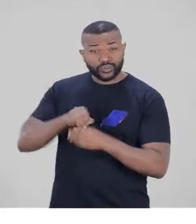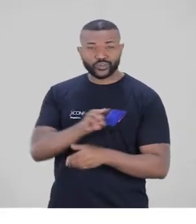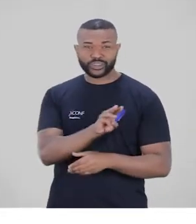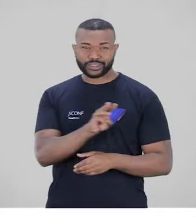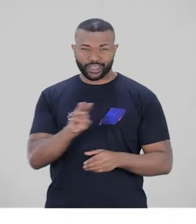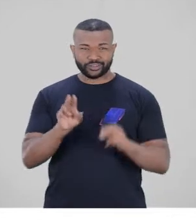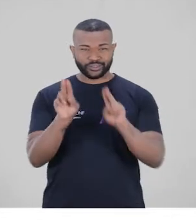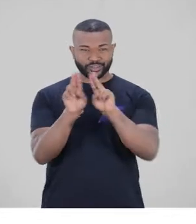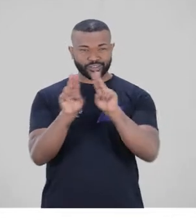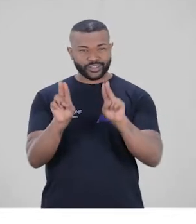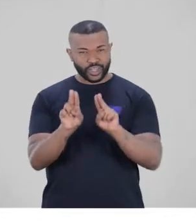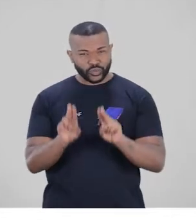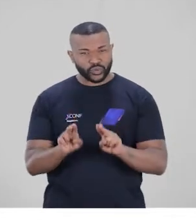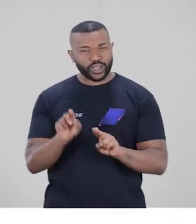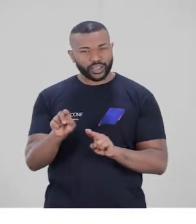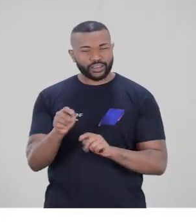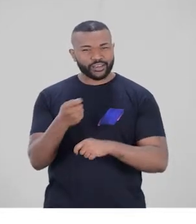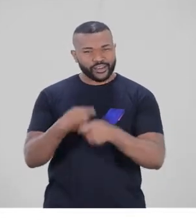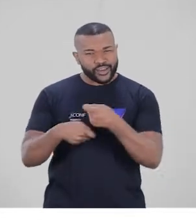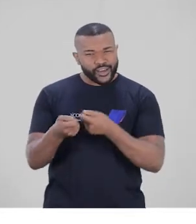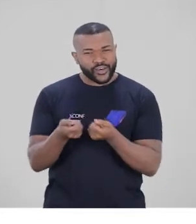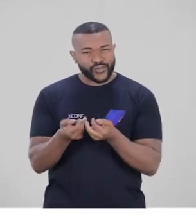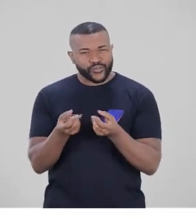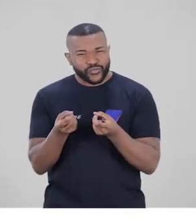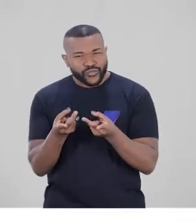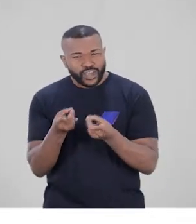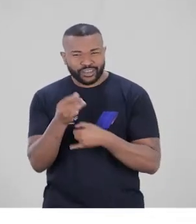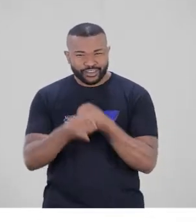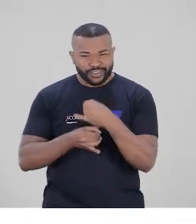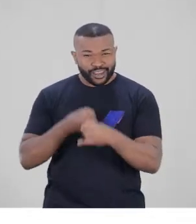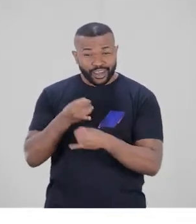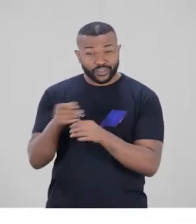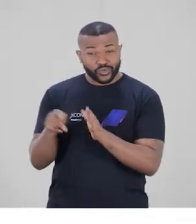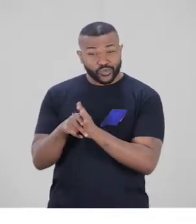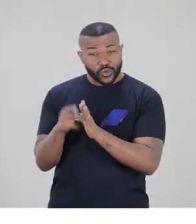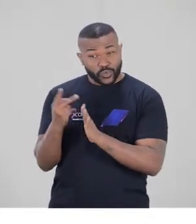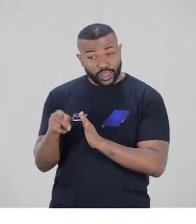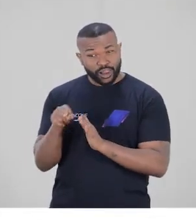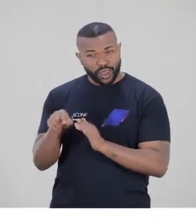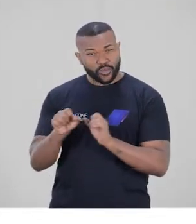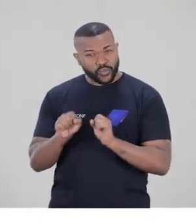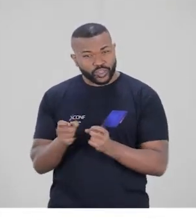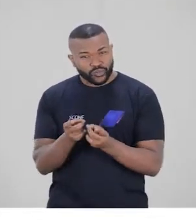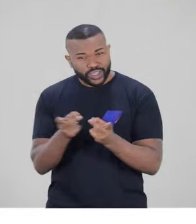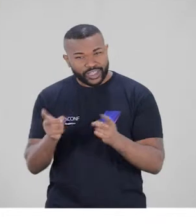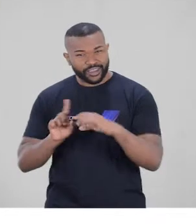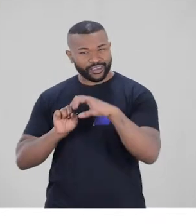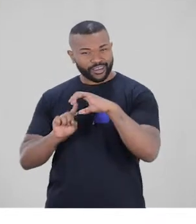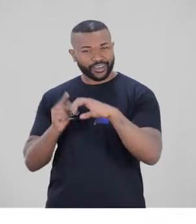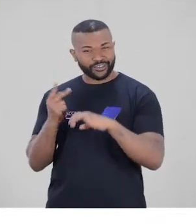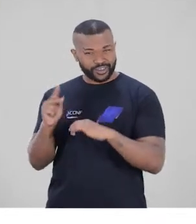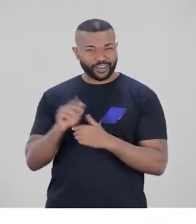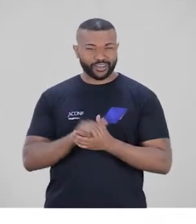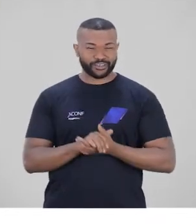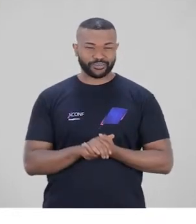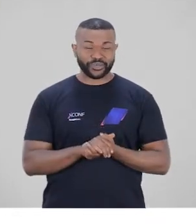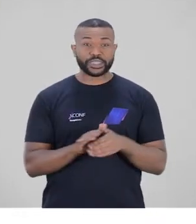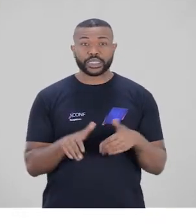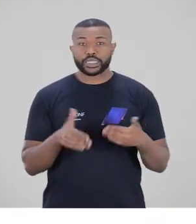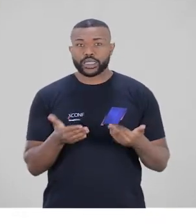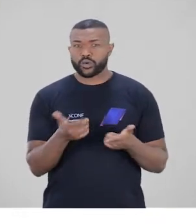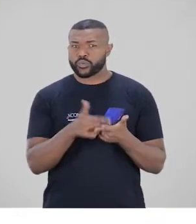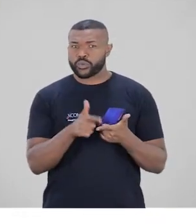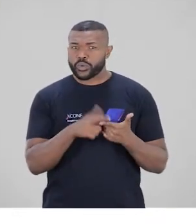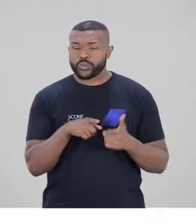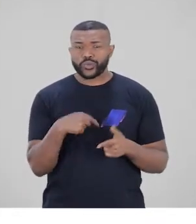dentro do site da Natura. Ela tem um e-commerce dentro do site da Natura que é dela e ela pode vender para os clientes finais.